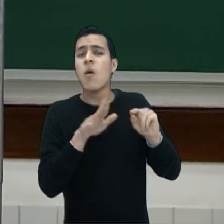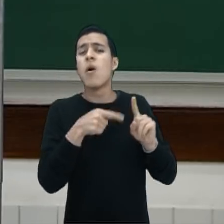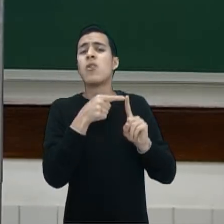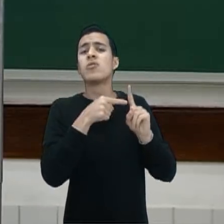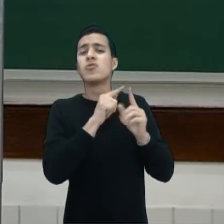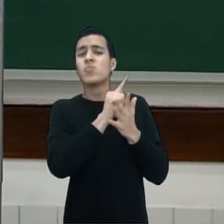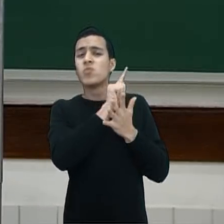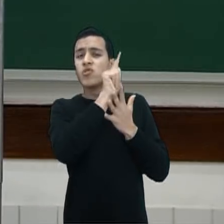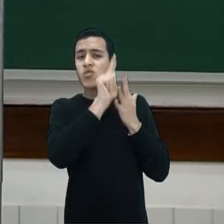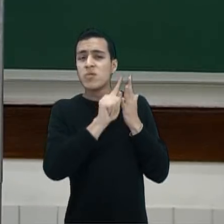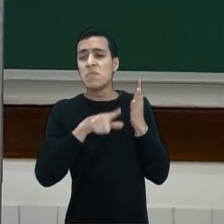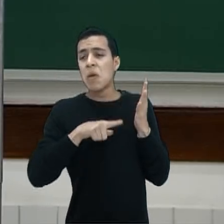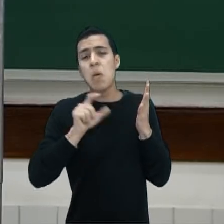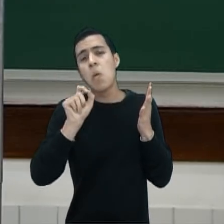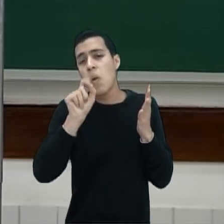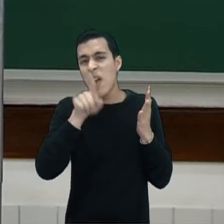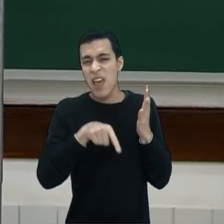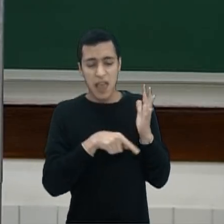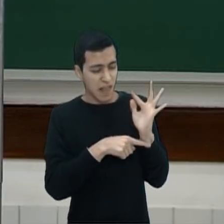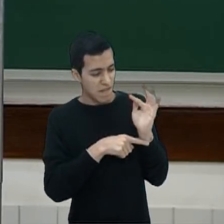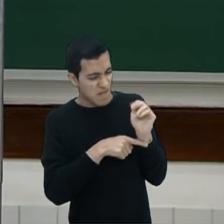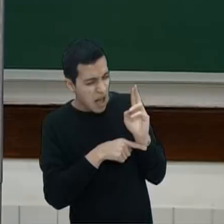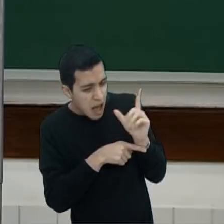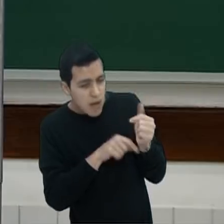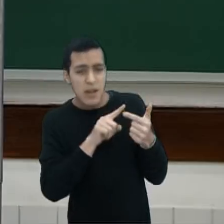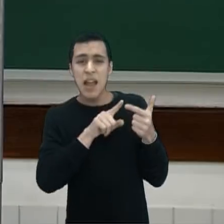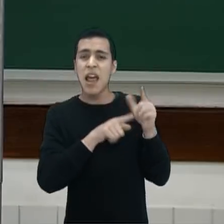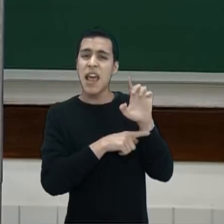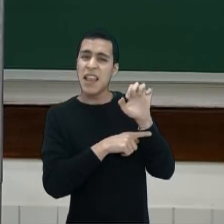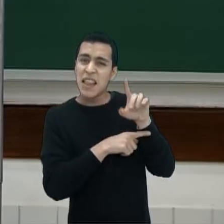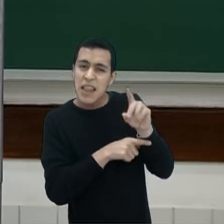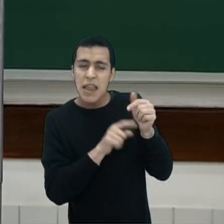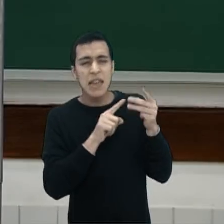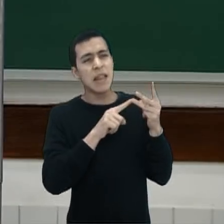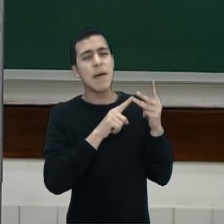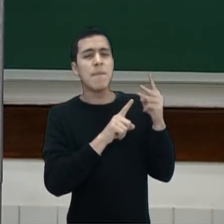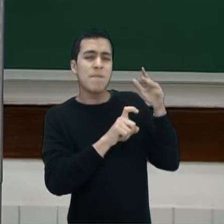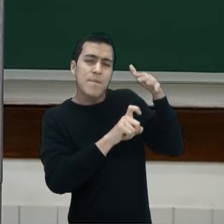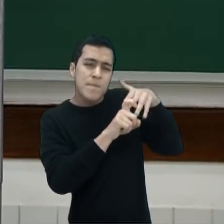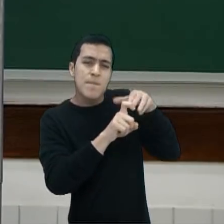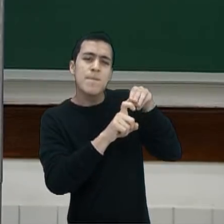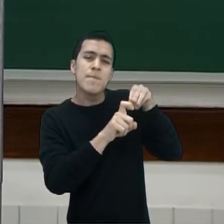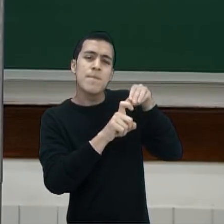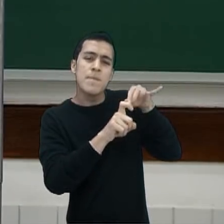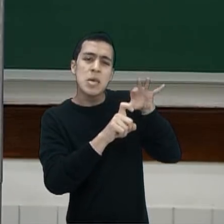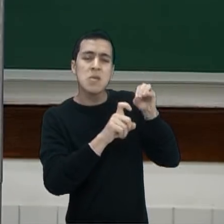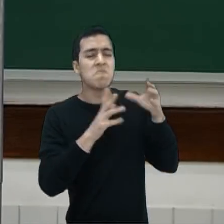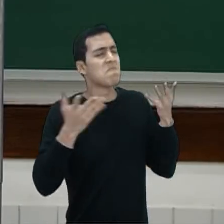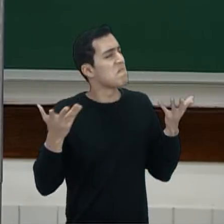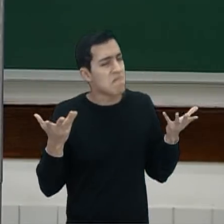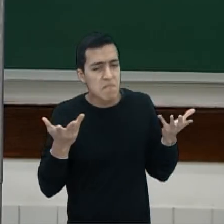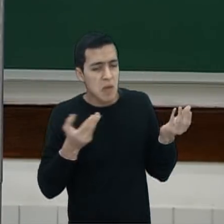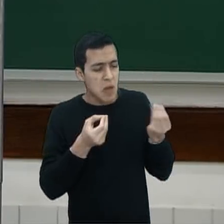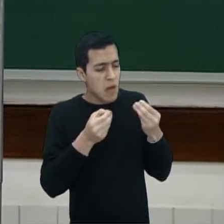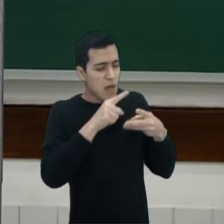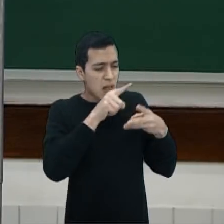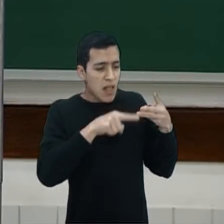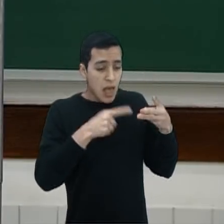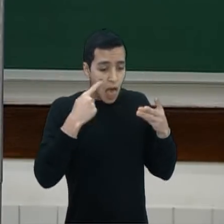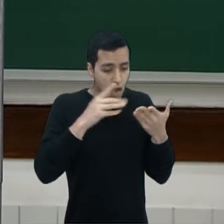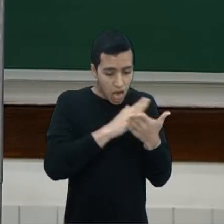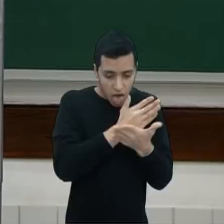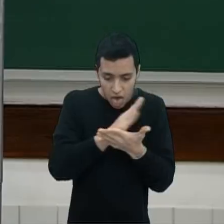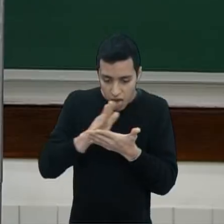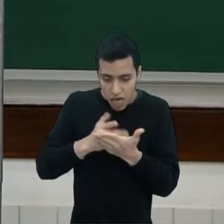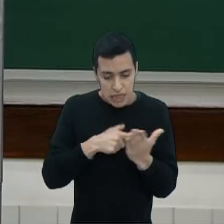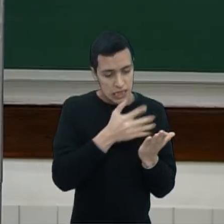gênero textual a gente tem? Será que é fábula? Será que é lenda? Será que é mito? Né? Como que a gente pode classificar